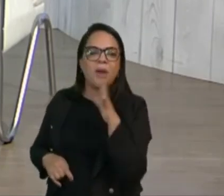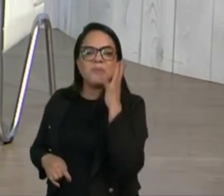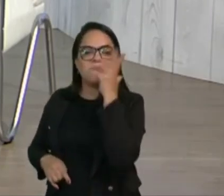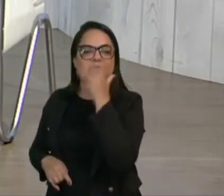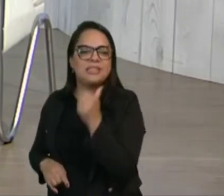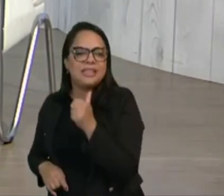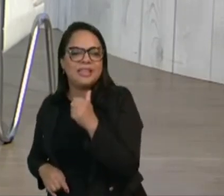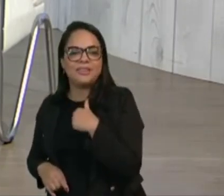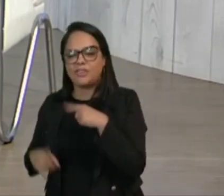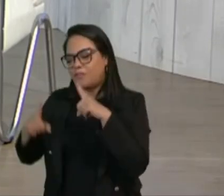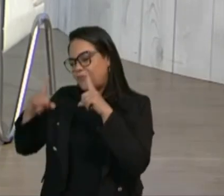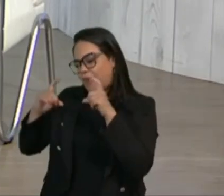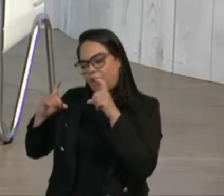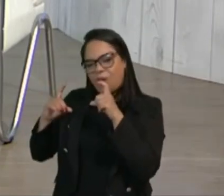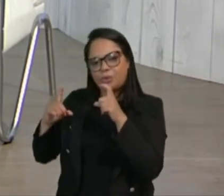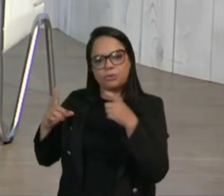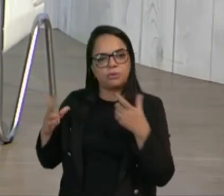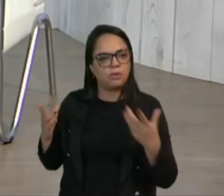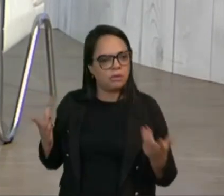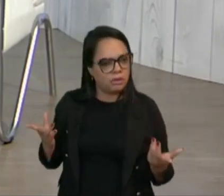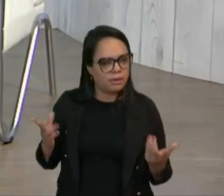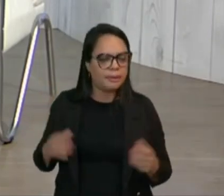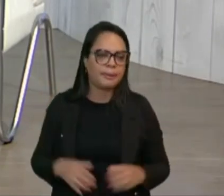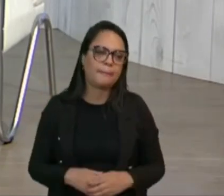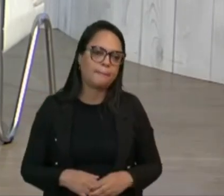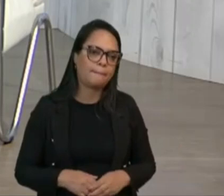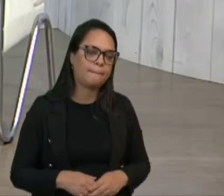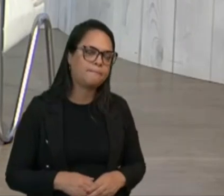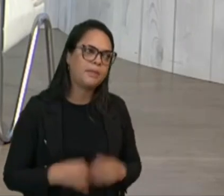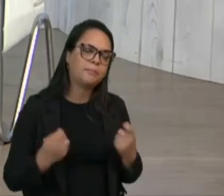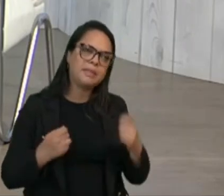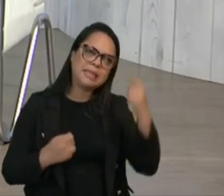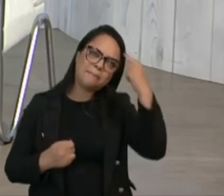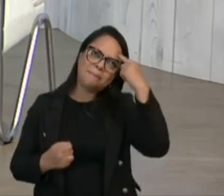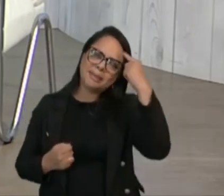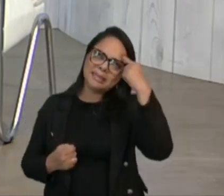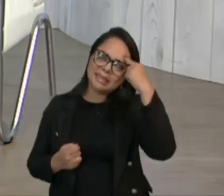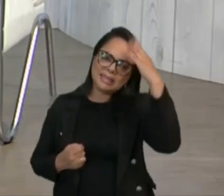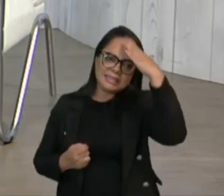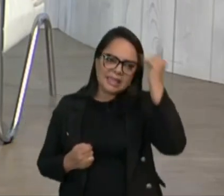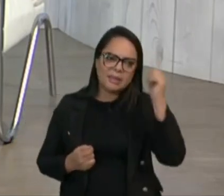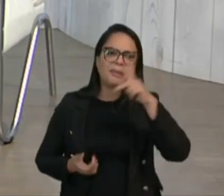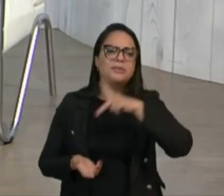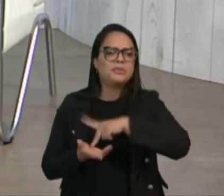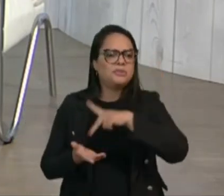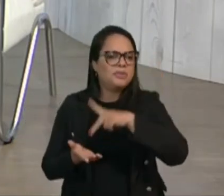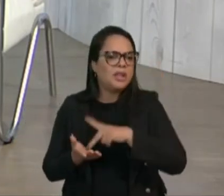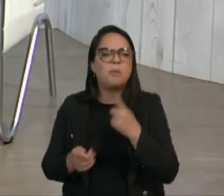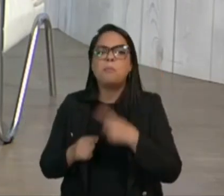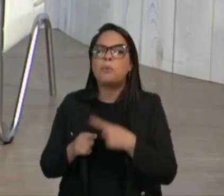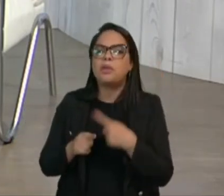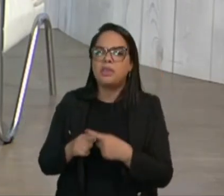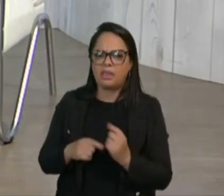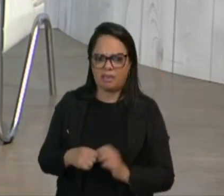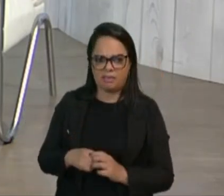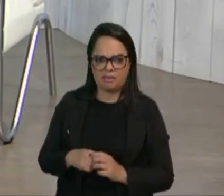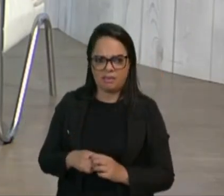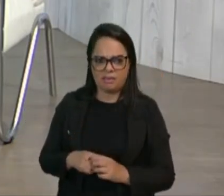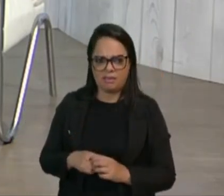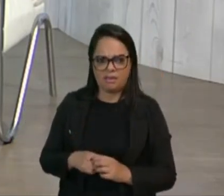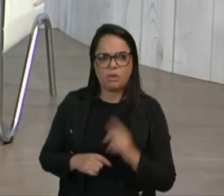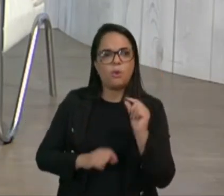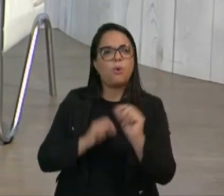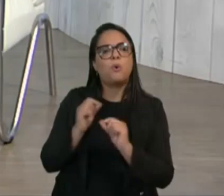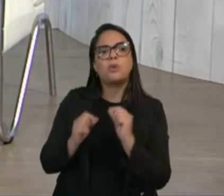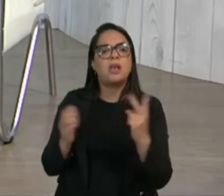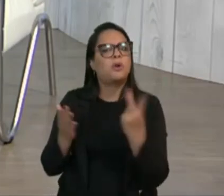bonito, para eu postar foto. Então, ela se questionar, saber realmente por quê, o que que está levando ela